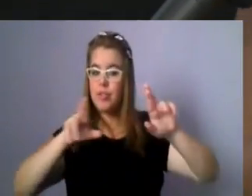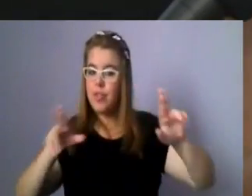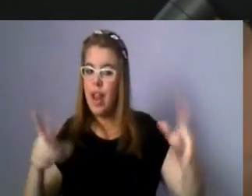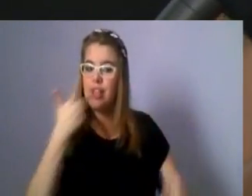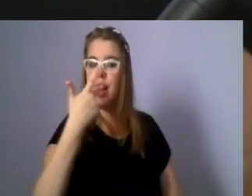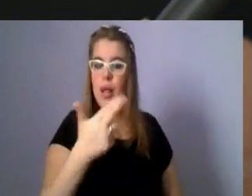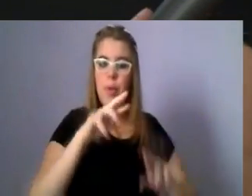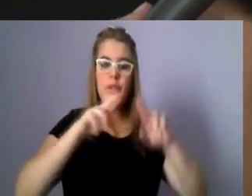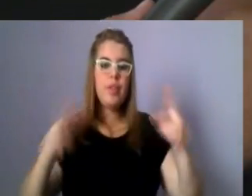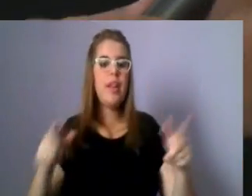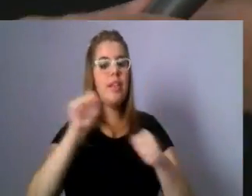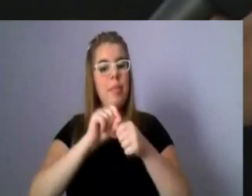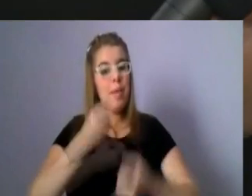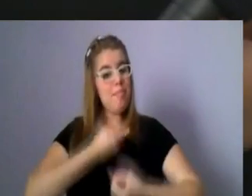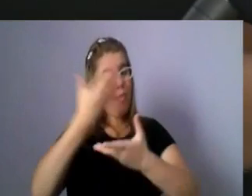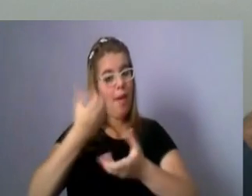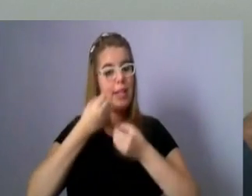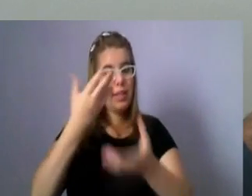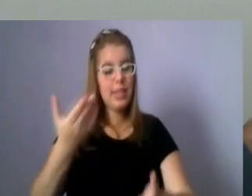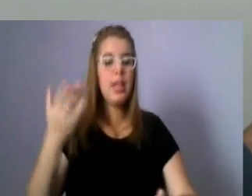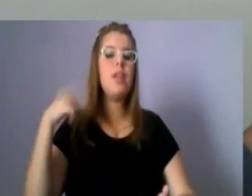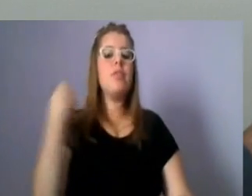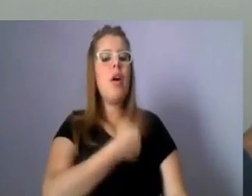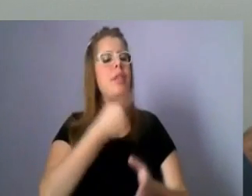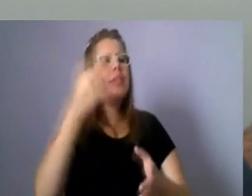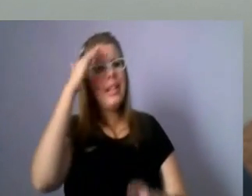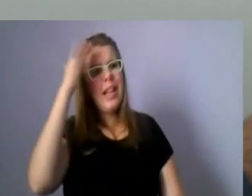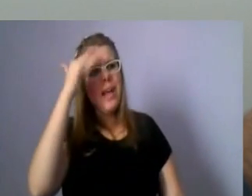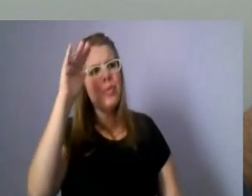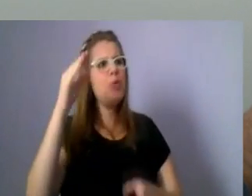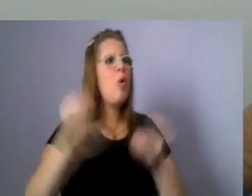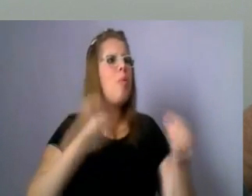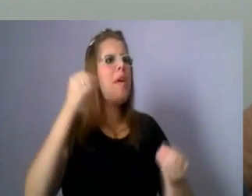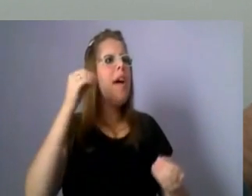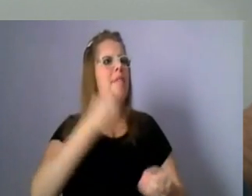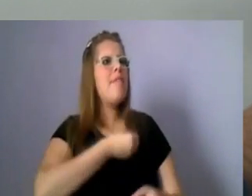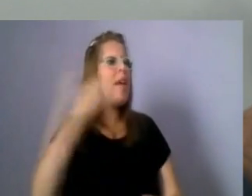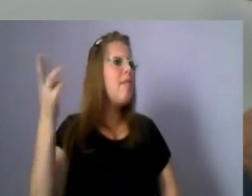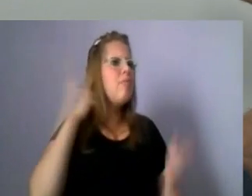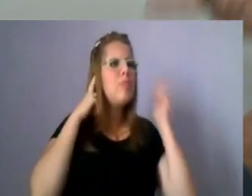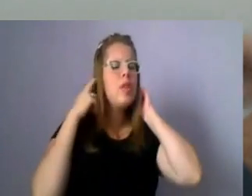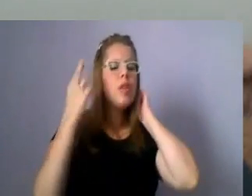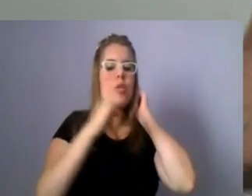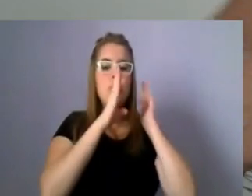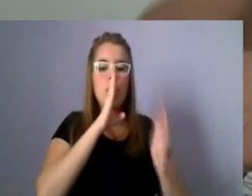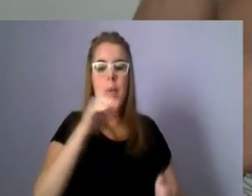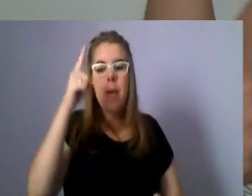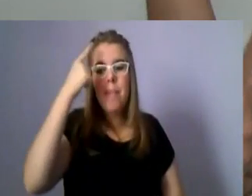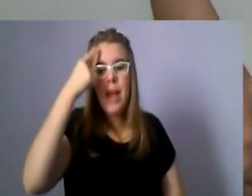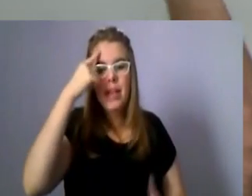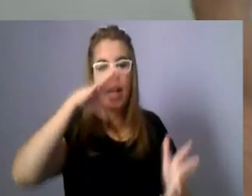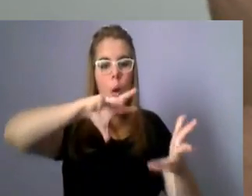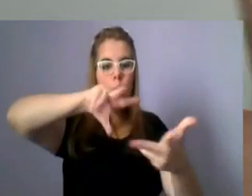língua diferente e também de fazer poesia. Buscamos compreender como é viver sem o som. Mas e o silêncio? Você